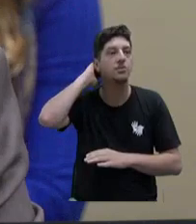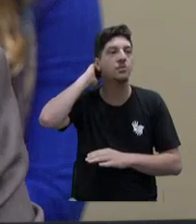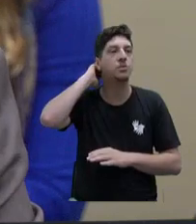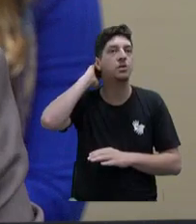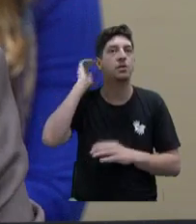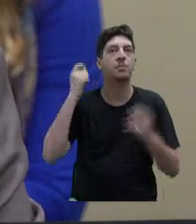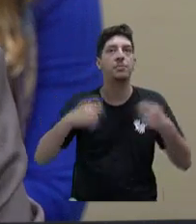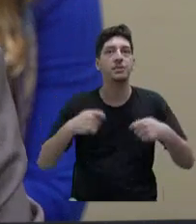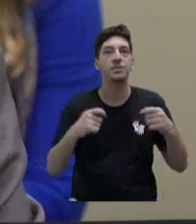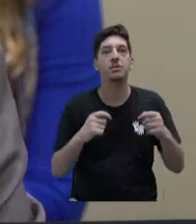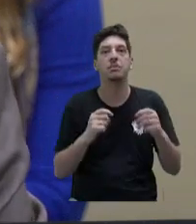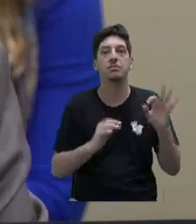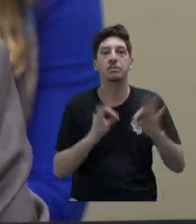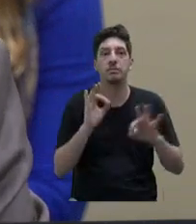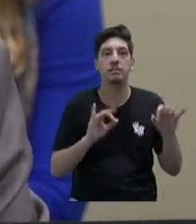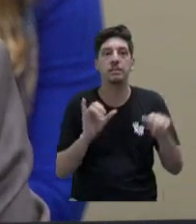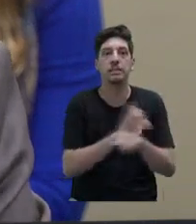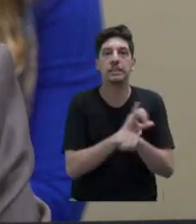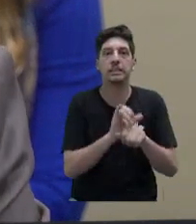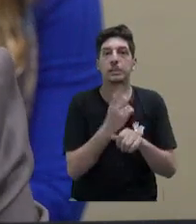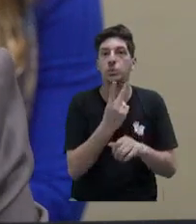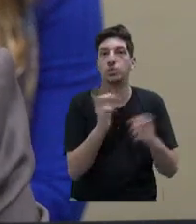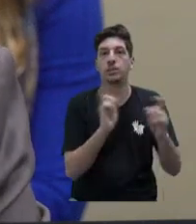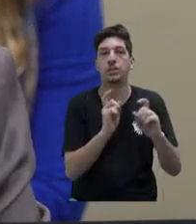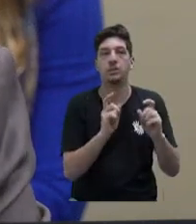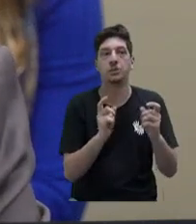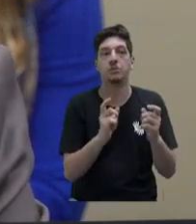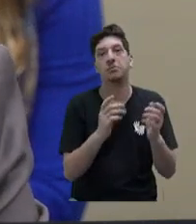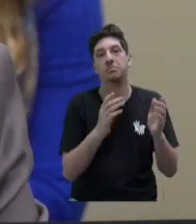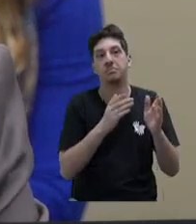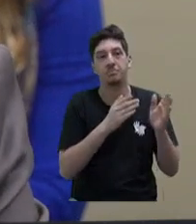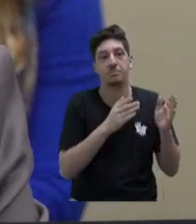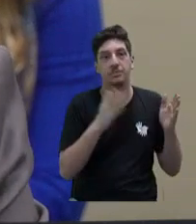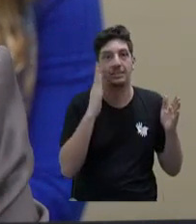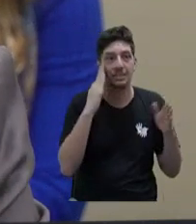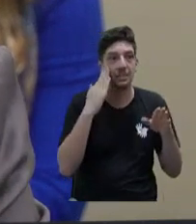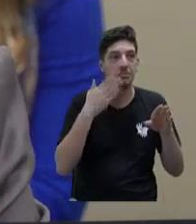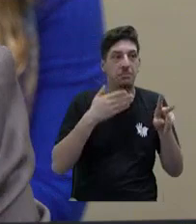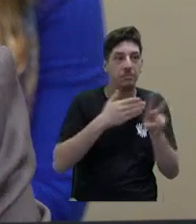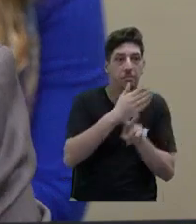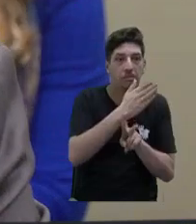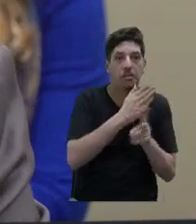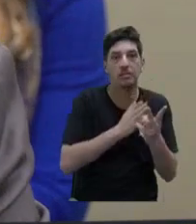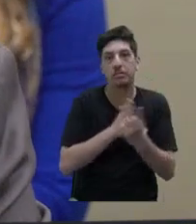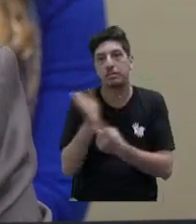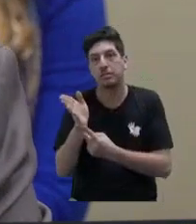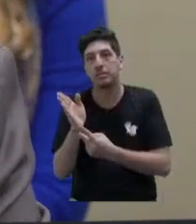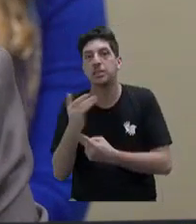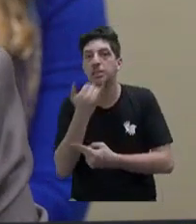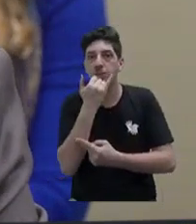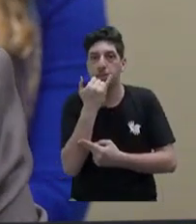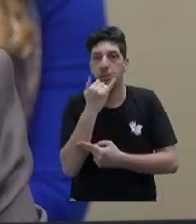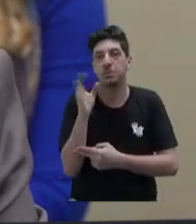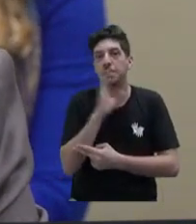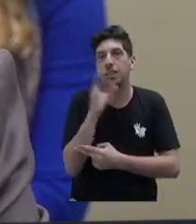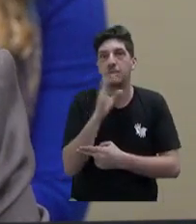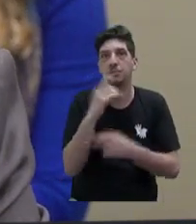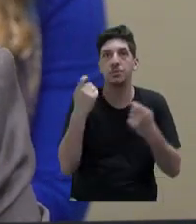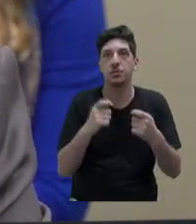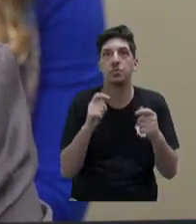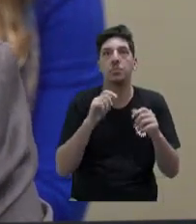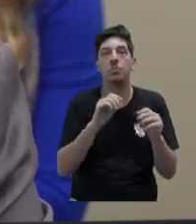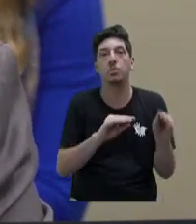nos desdobrar aqui em 2 reuniões, então eu peço até desculpa pela correria aqui do deputado, nós tivemos, inclusive, mudar o local